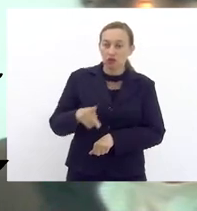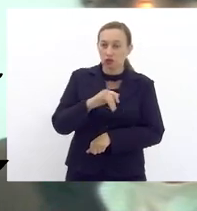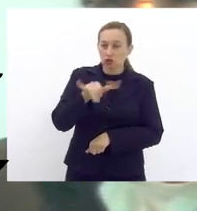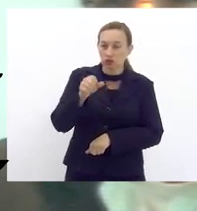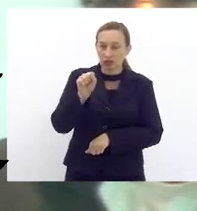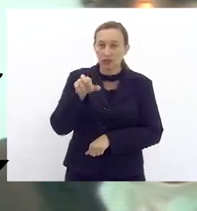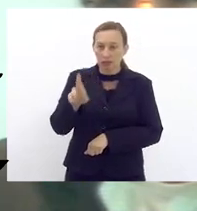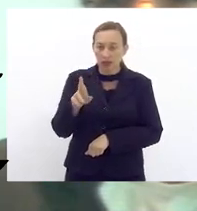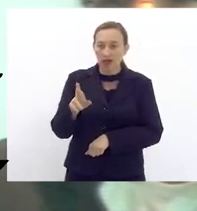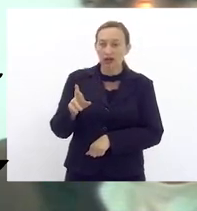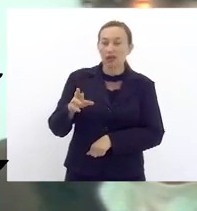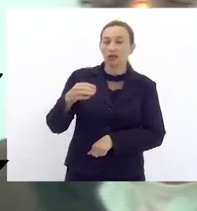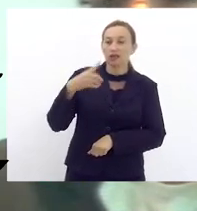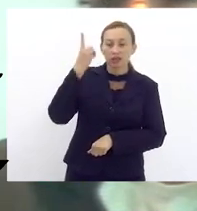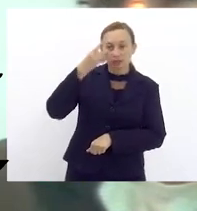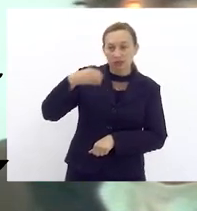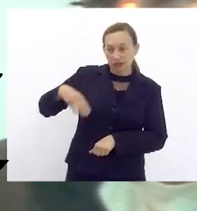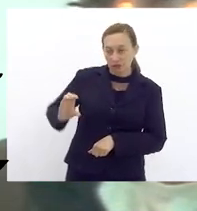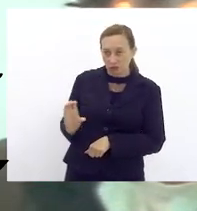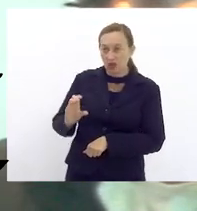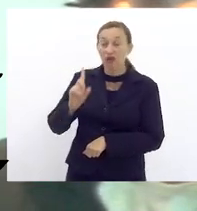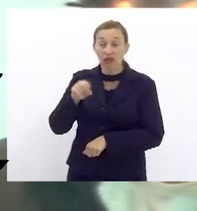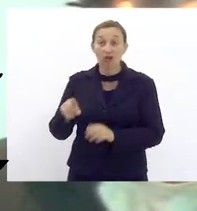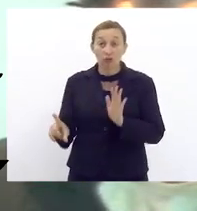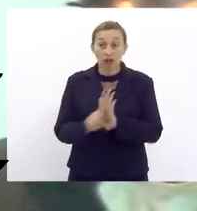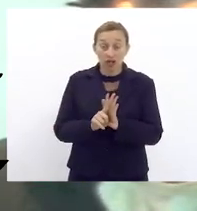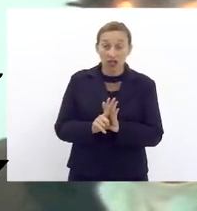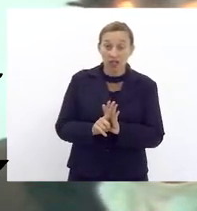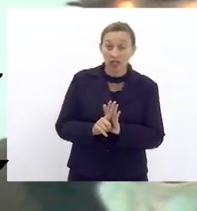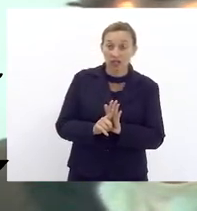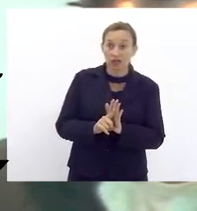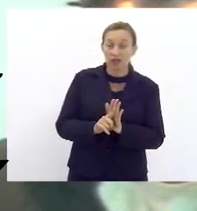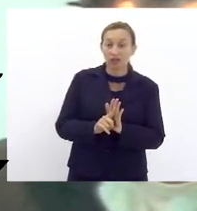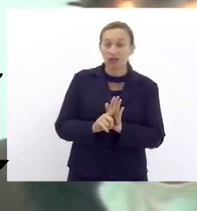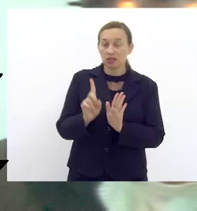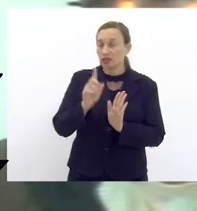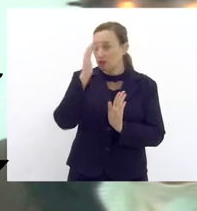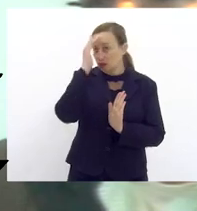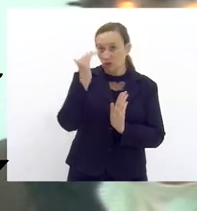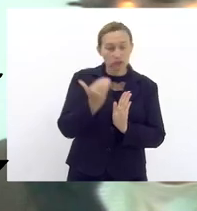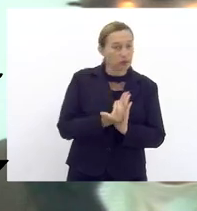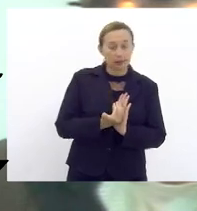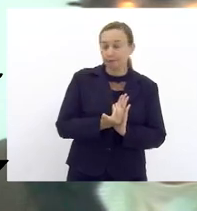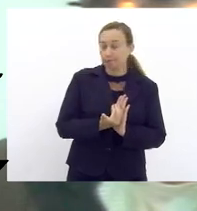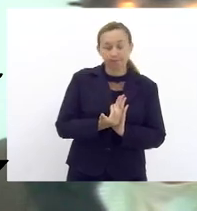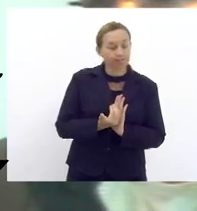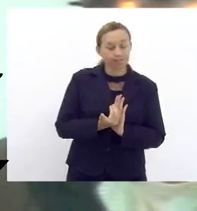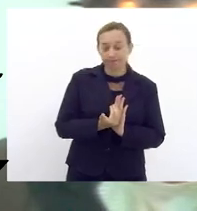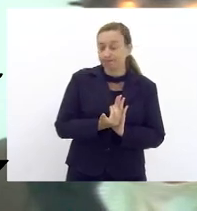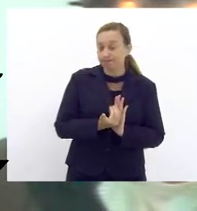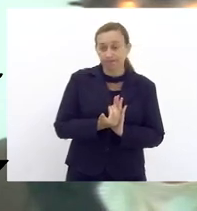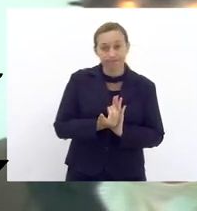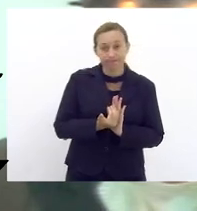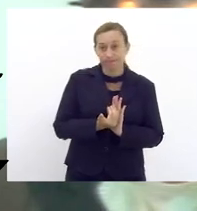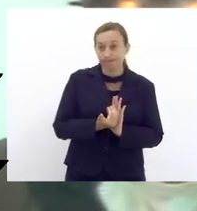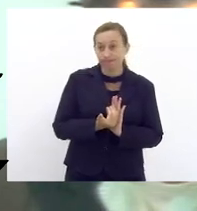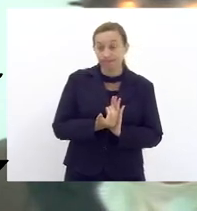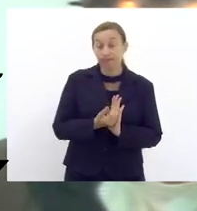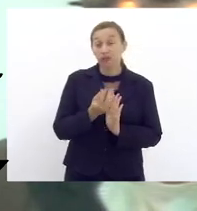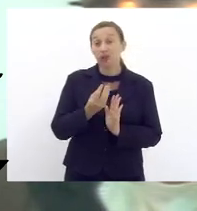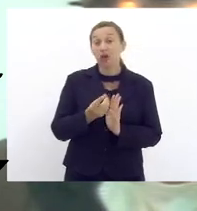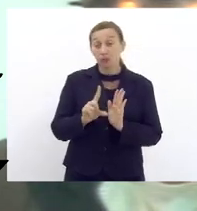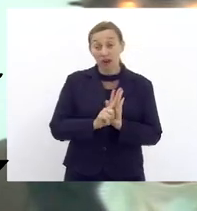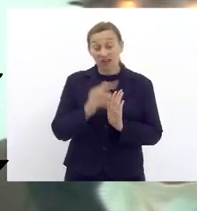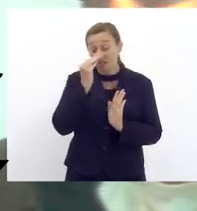Mendes que é uma lei estadual que não é cumprida uma lei estadual que não é cumprida que inclusive